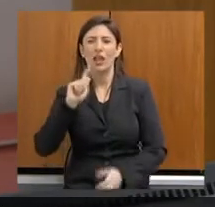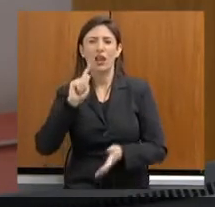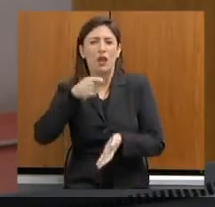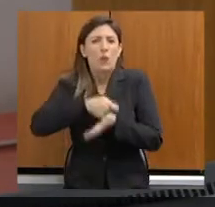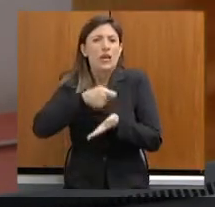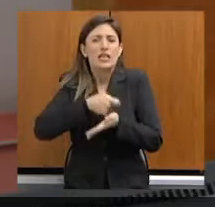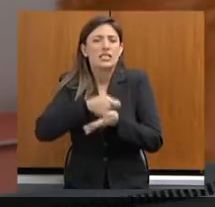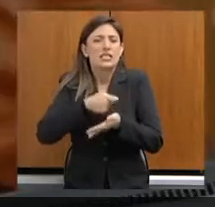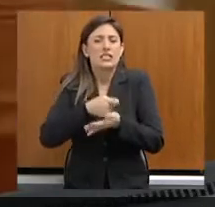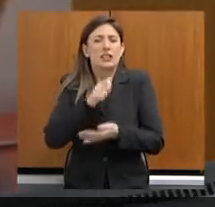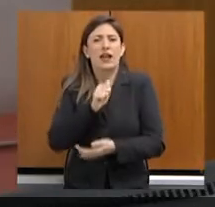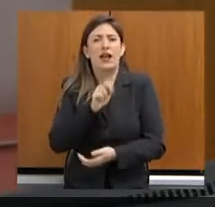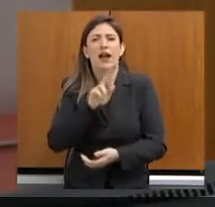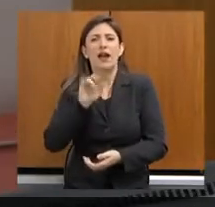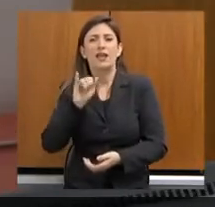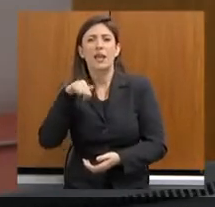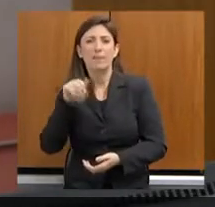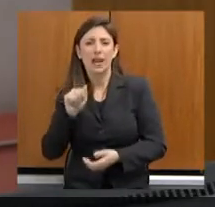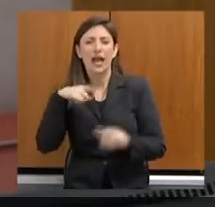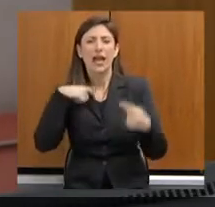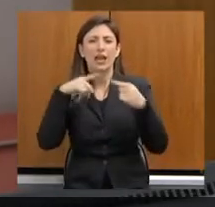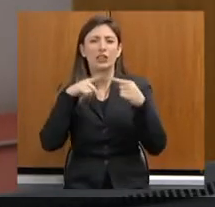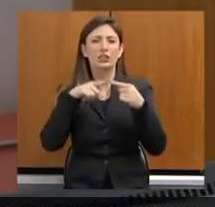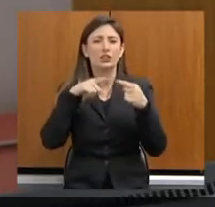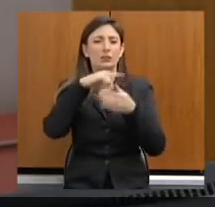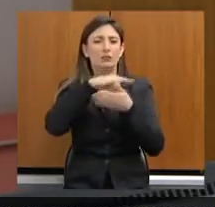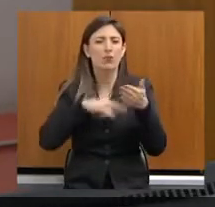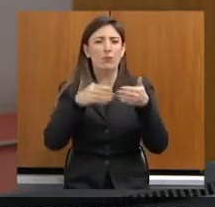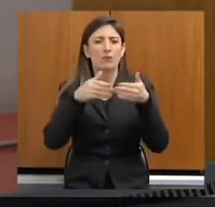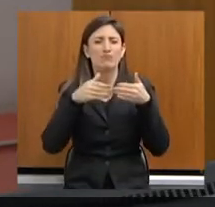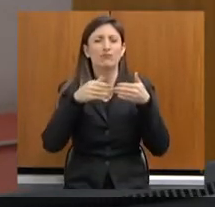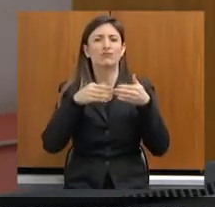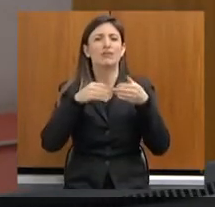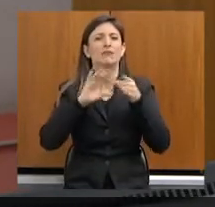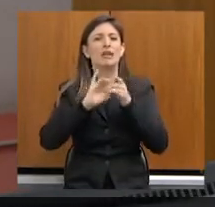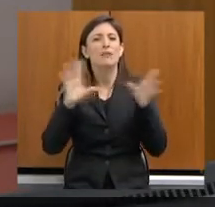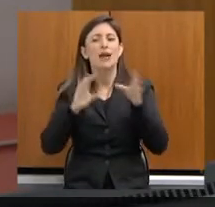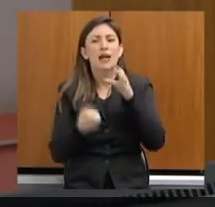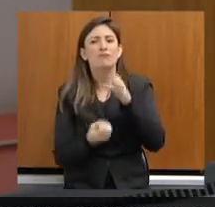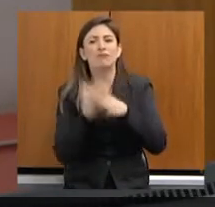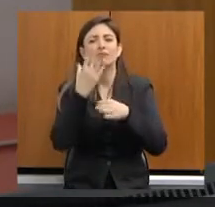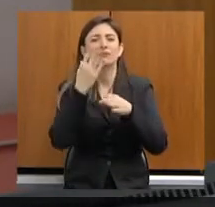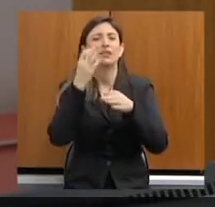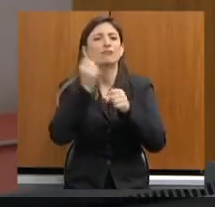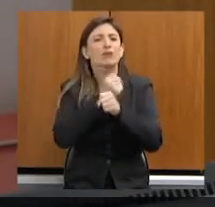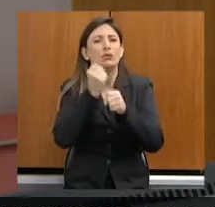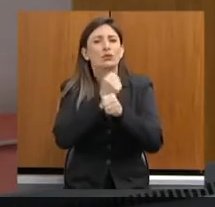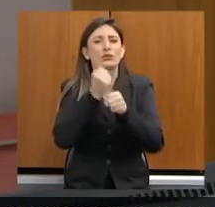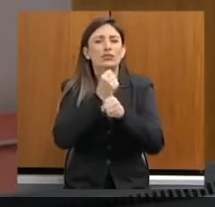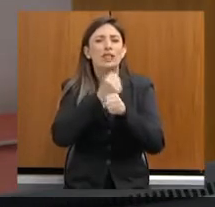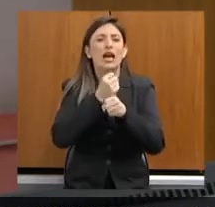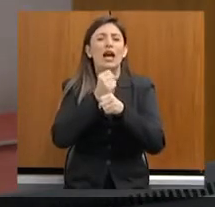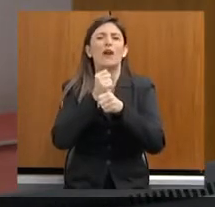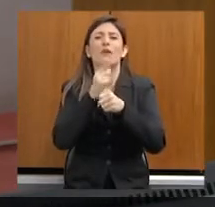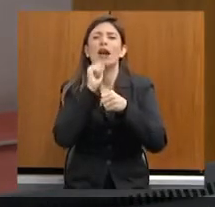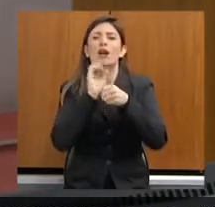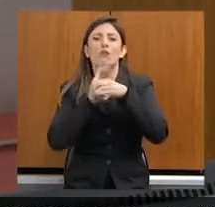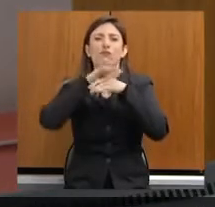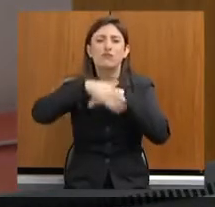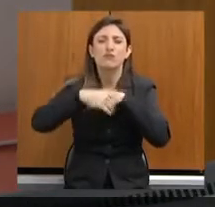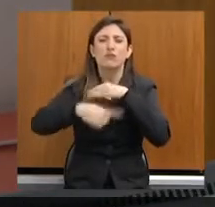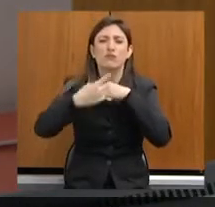que é o mesmo licenciamento de uma hidrelétrica para barragens pequenas até 150 hectares de